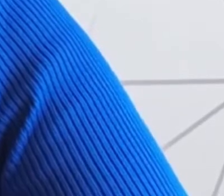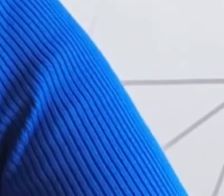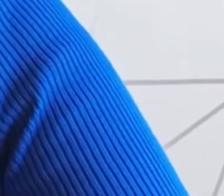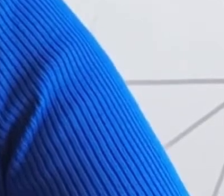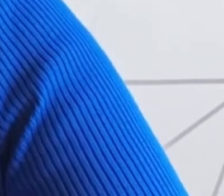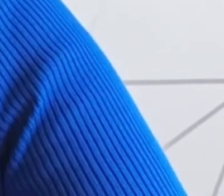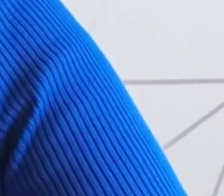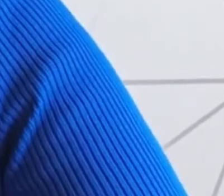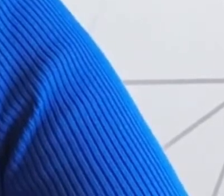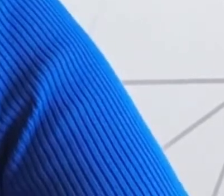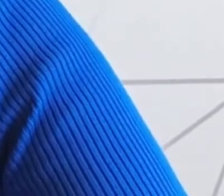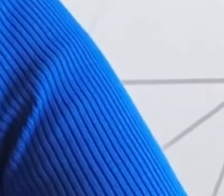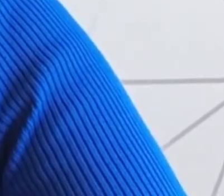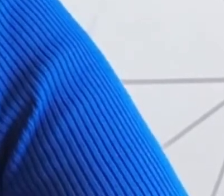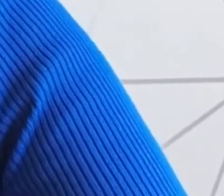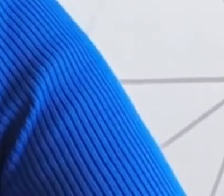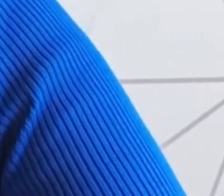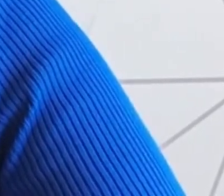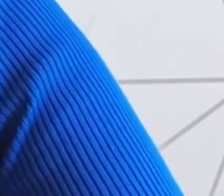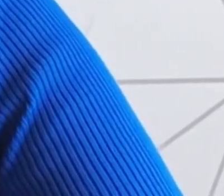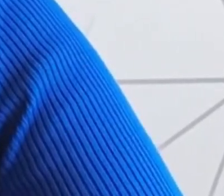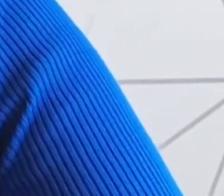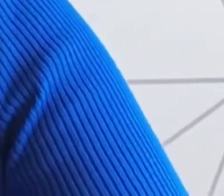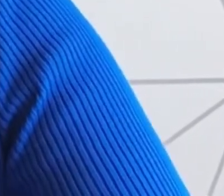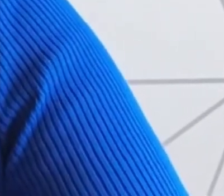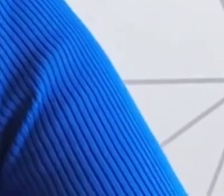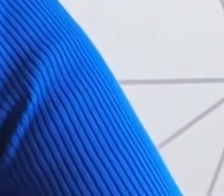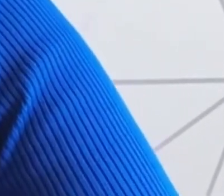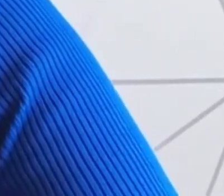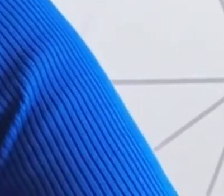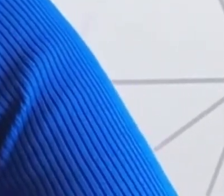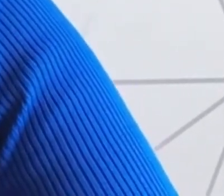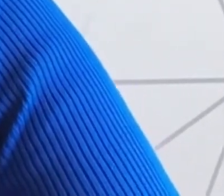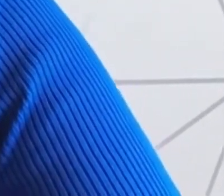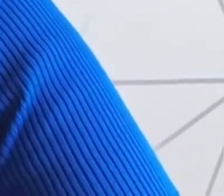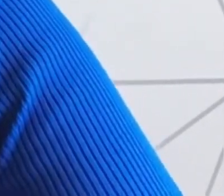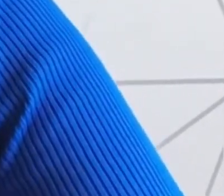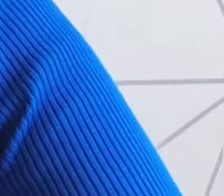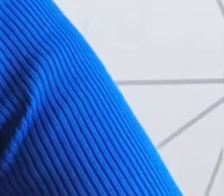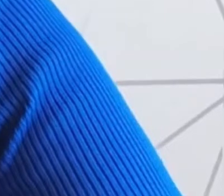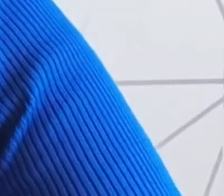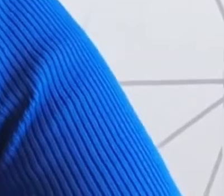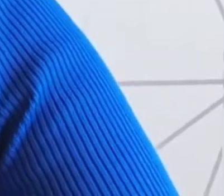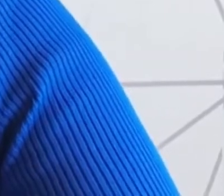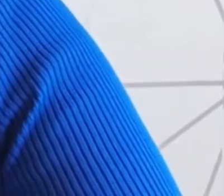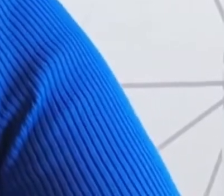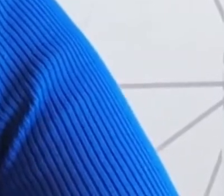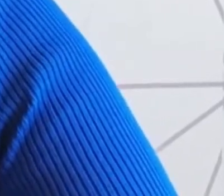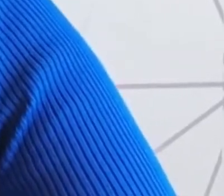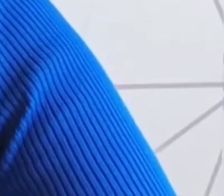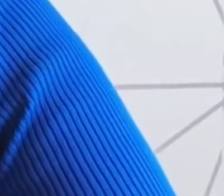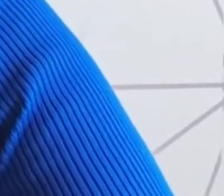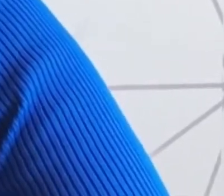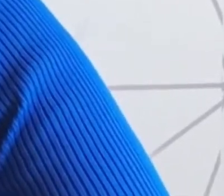sua audiodescrição e saudação inicial. Começando por mim. Eu sou a Carla, professora da